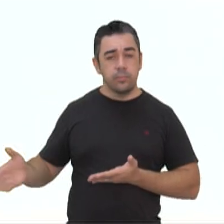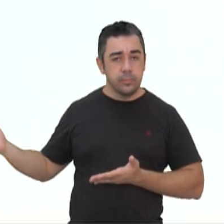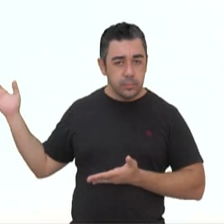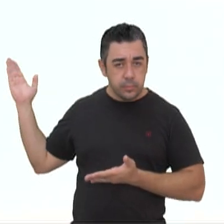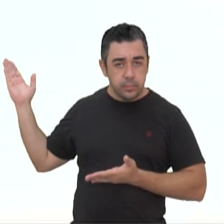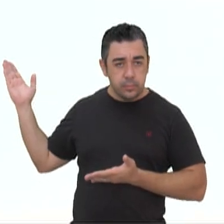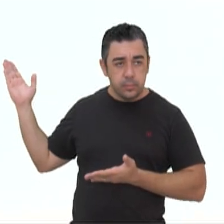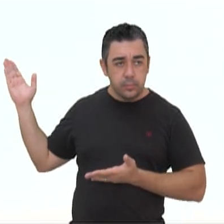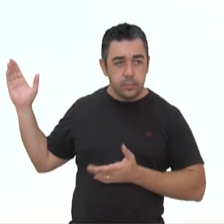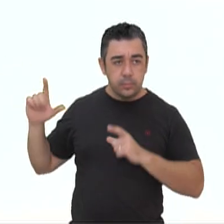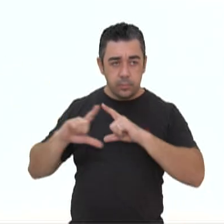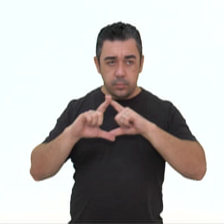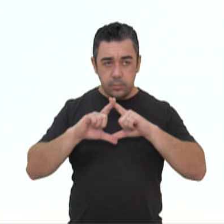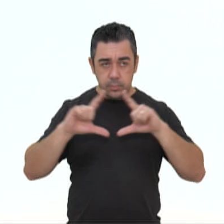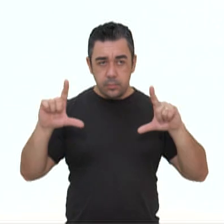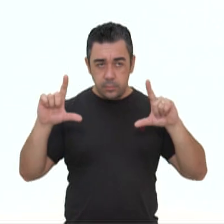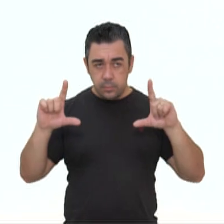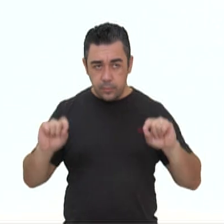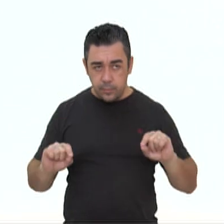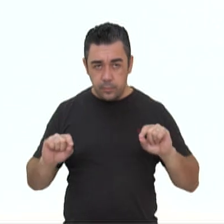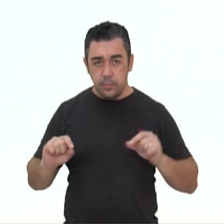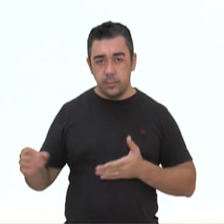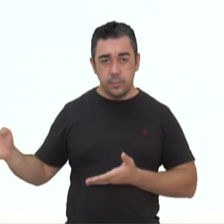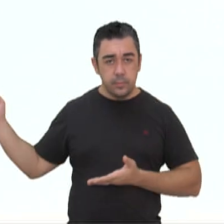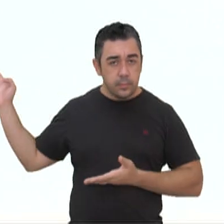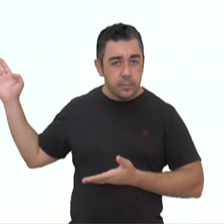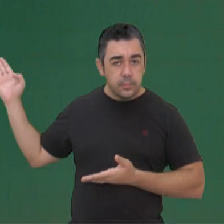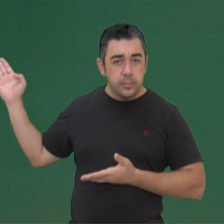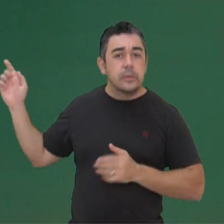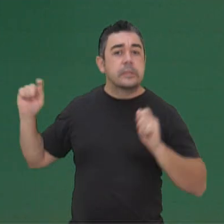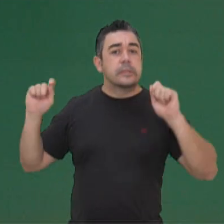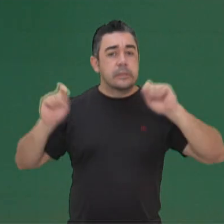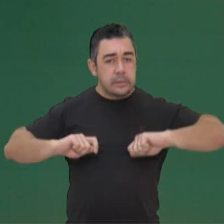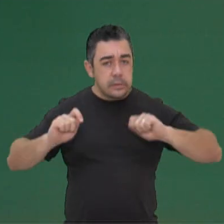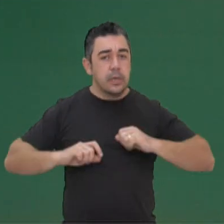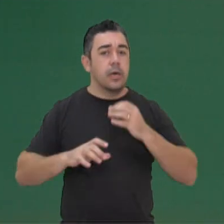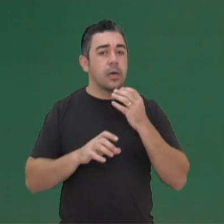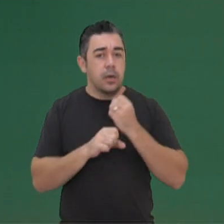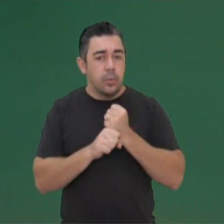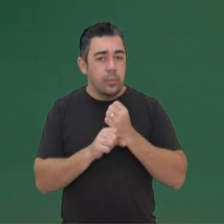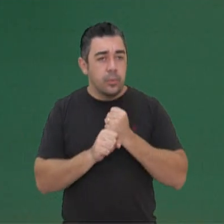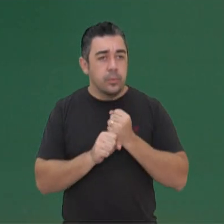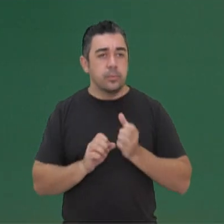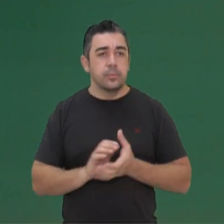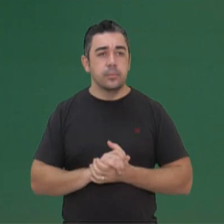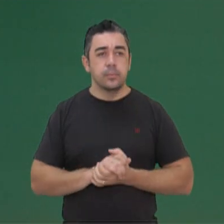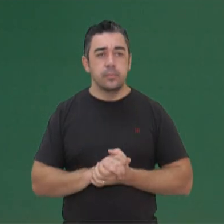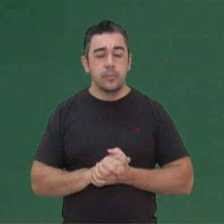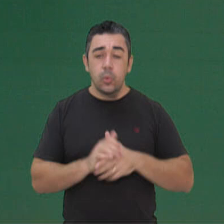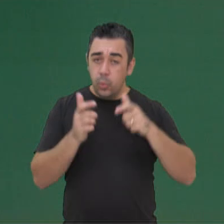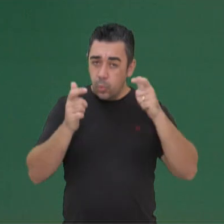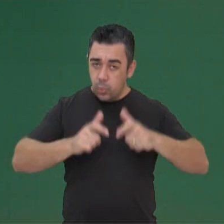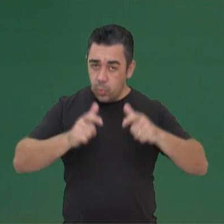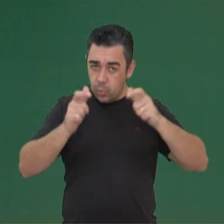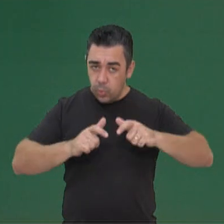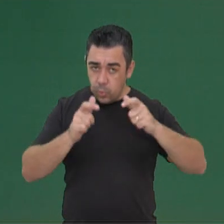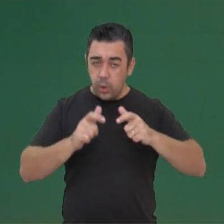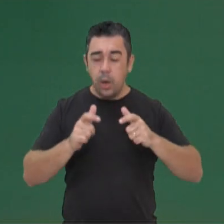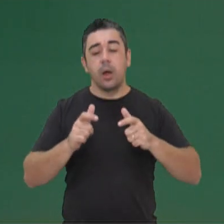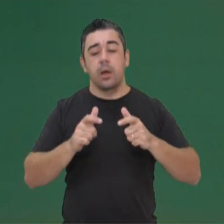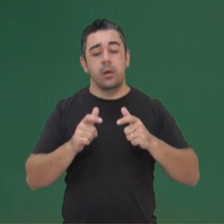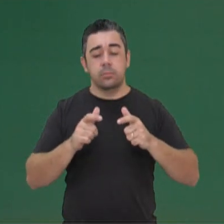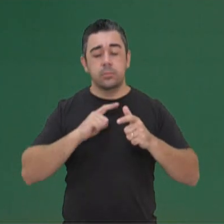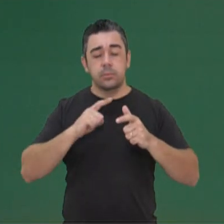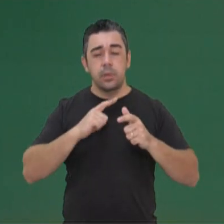agora em destaque. A energia potencial elétrica pode ser calculada simplesmente sabendo o local entre essas cargas